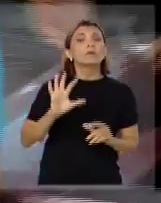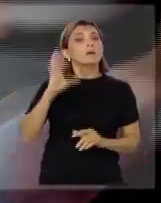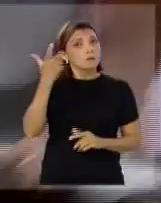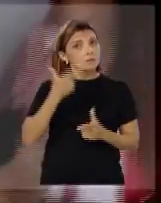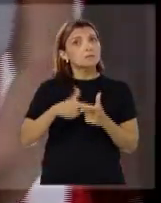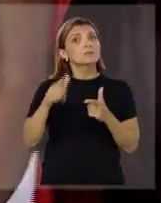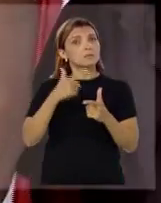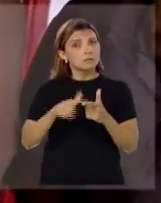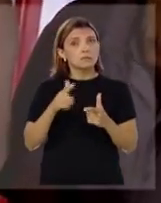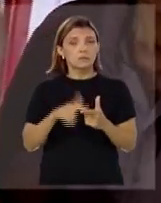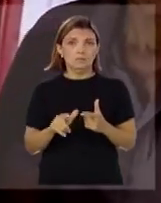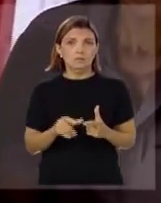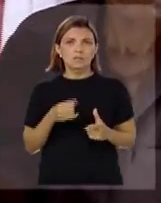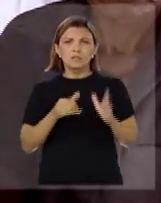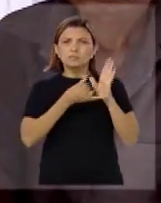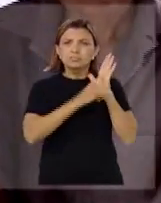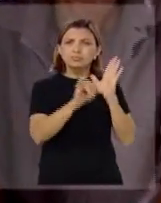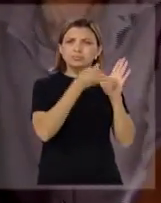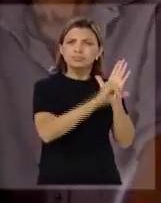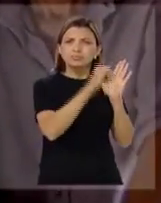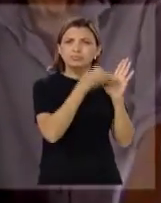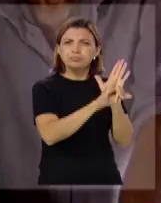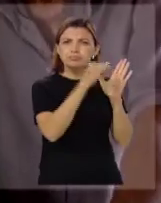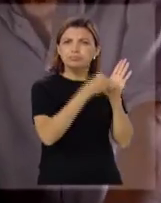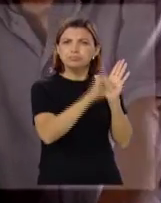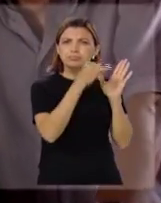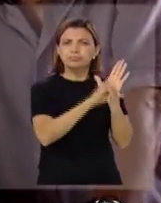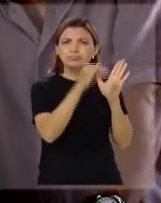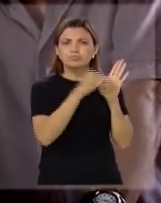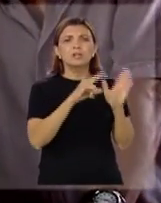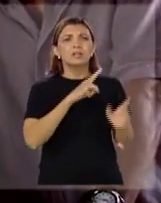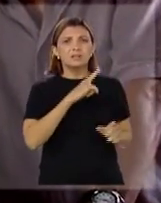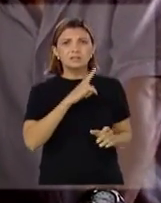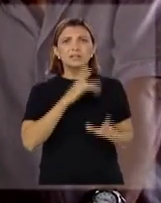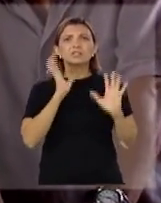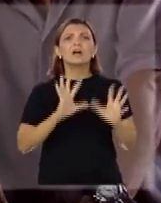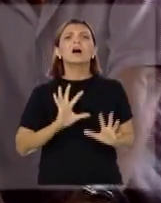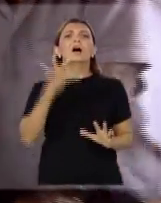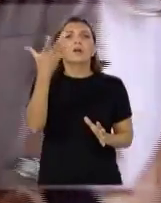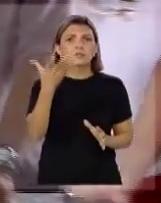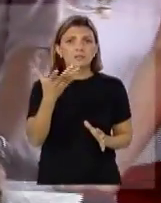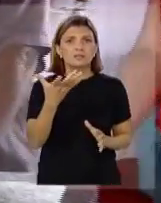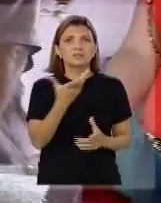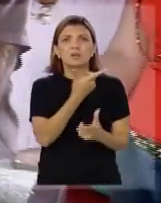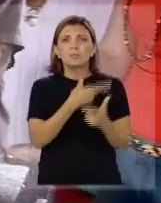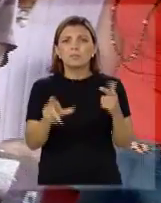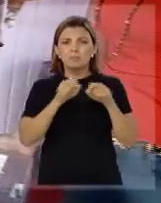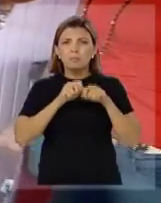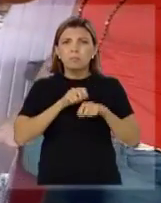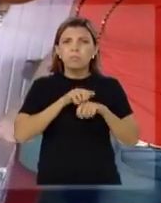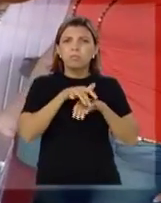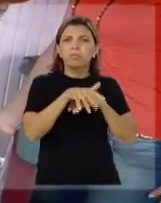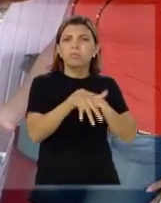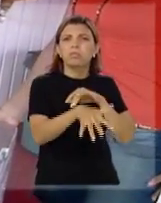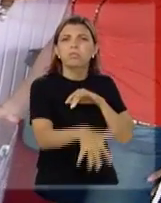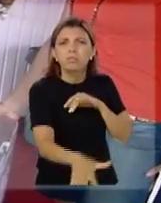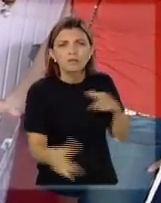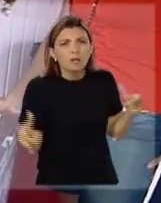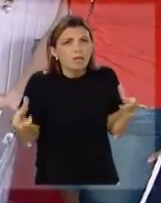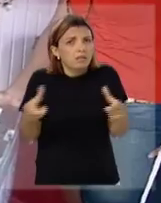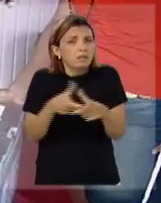aí... Ah, não é só isso. Se construírem hidrelétricas por onde eles passam, essa fonte de renda que é tão importante pro povo